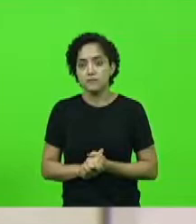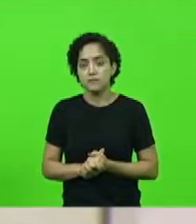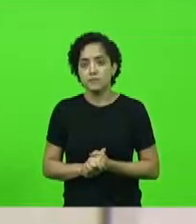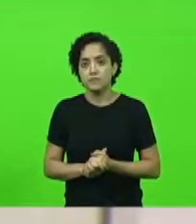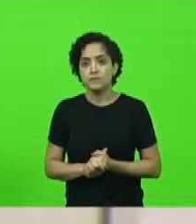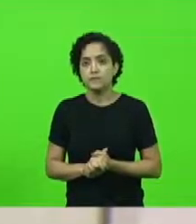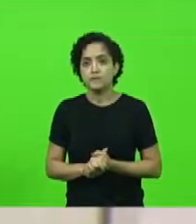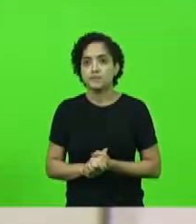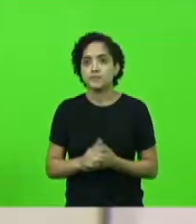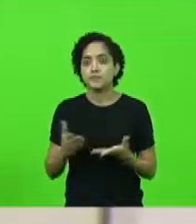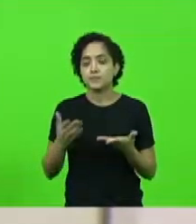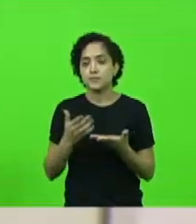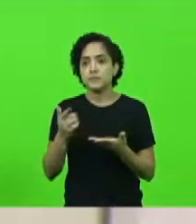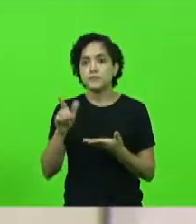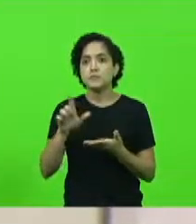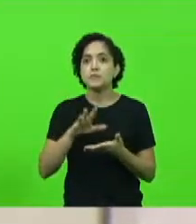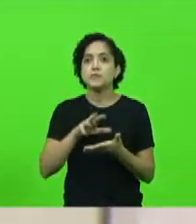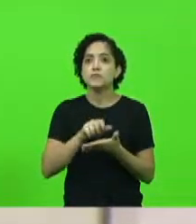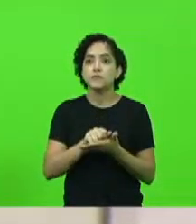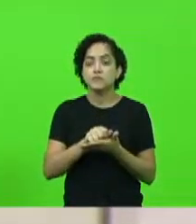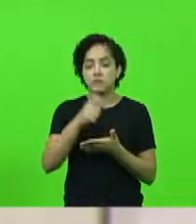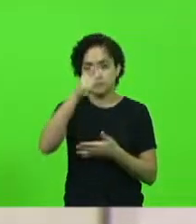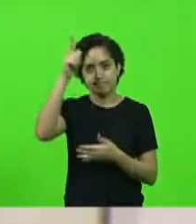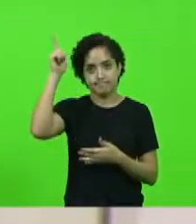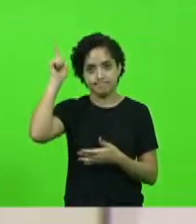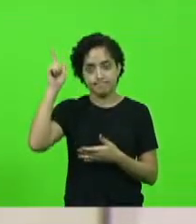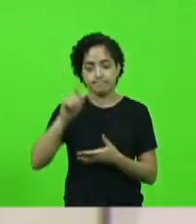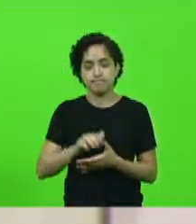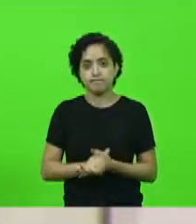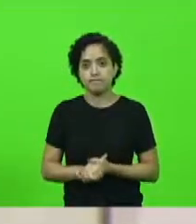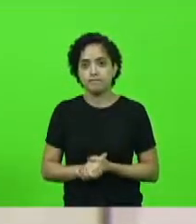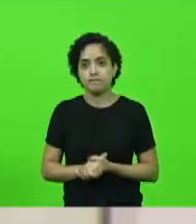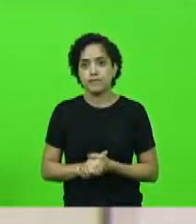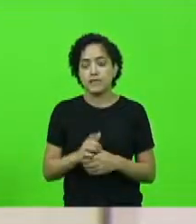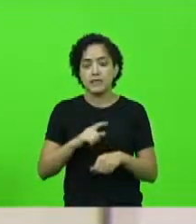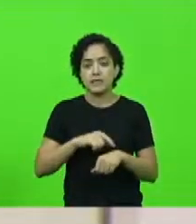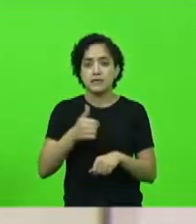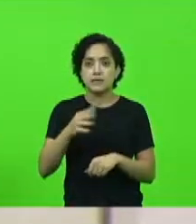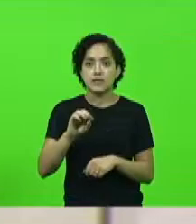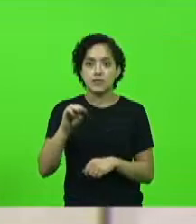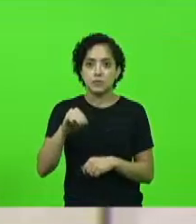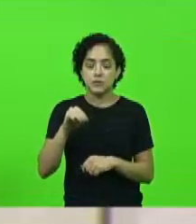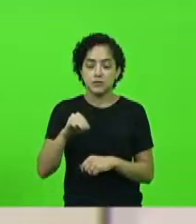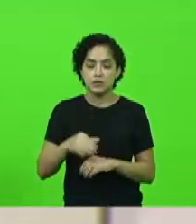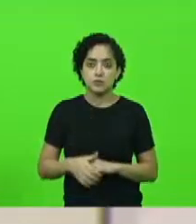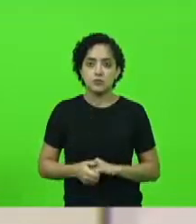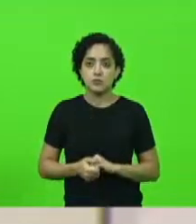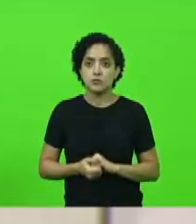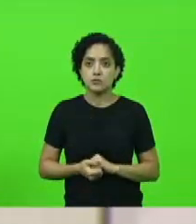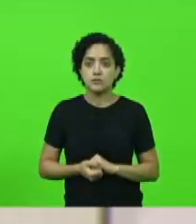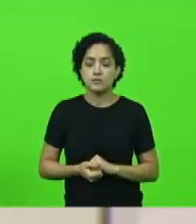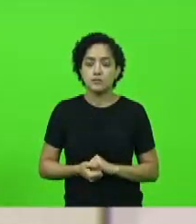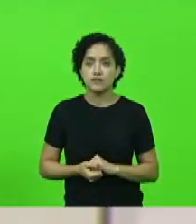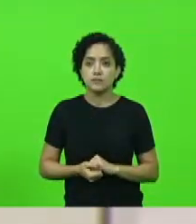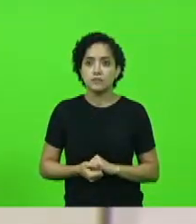Próximo deputado inscrito, o deputado Sargento Lima. Vossa Excelência terá 10 minutos, deputado.